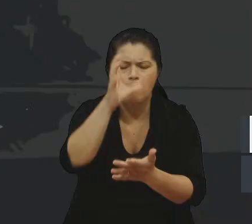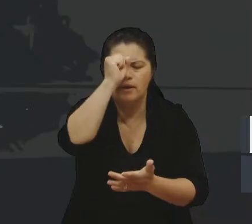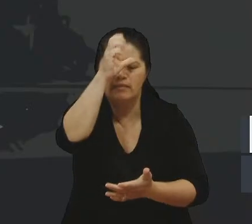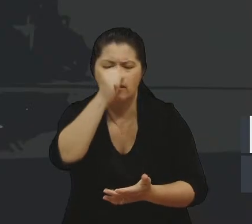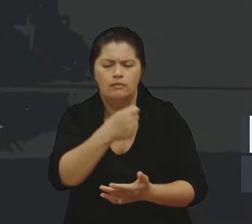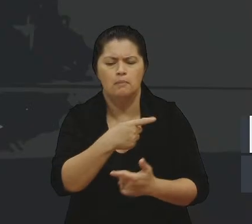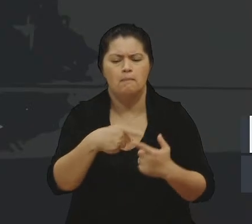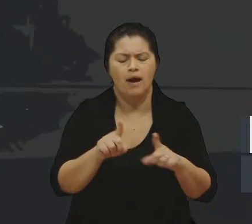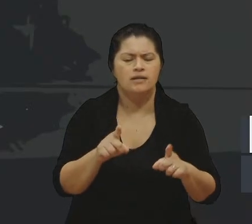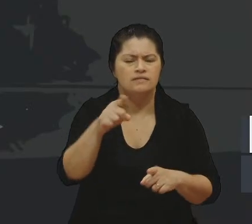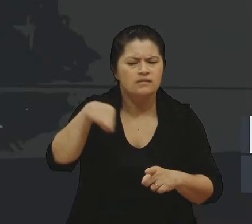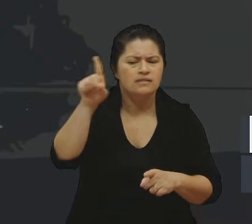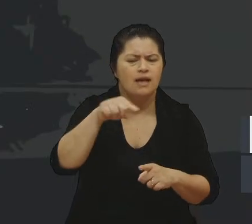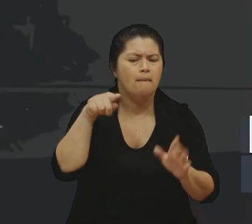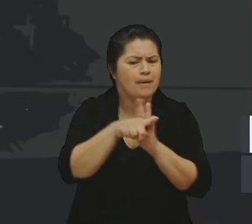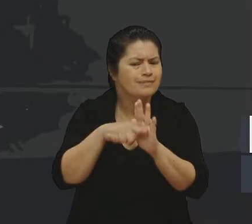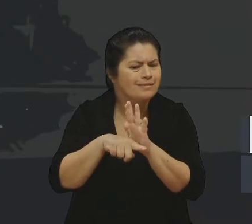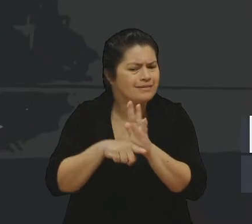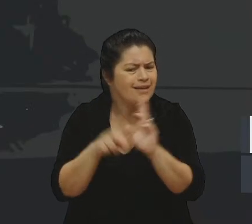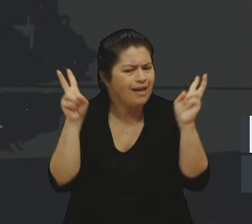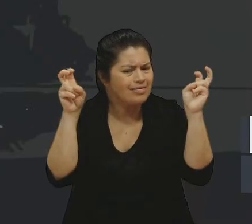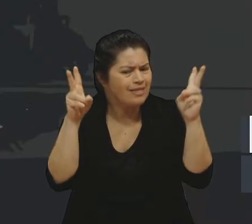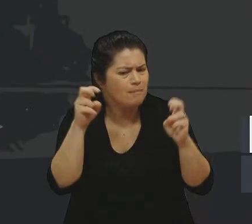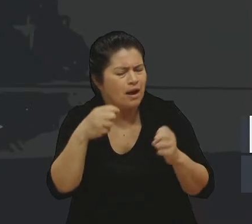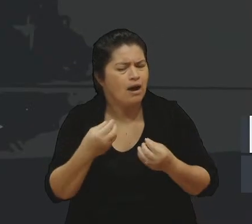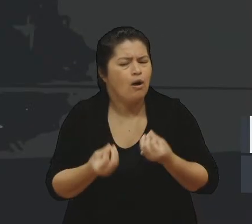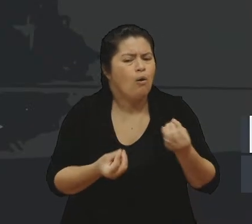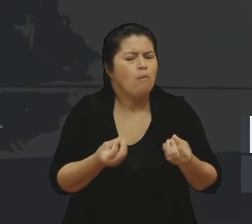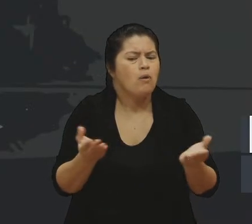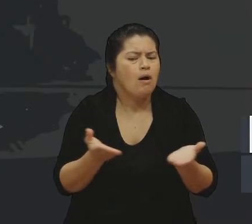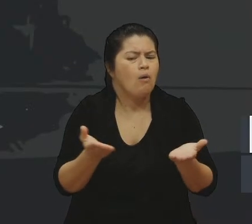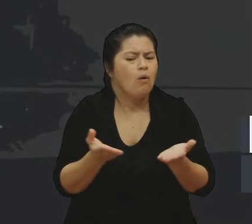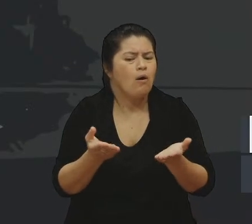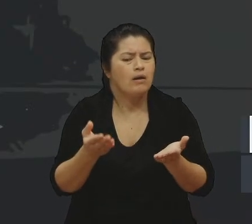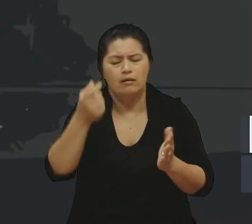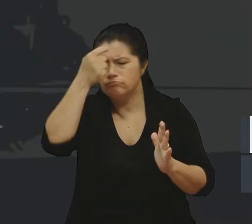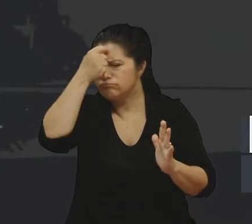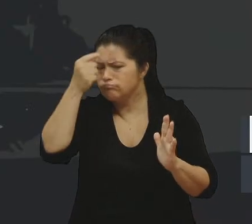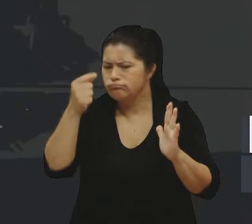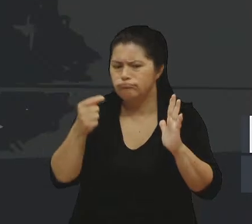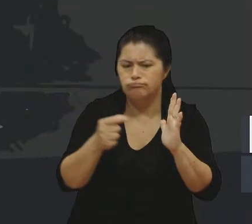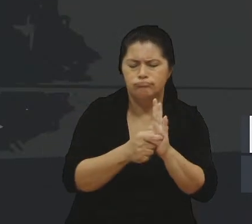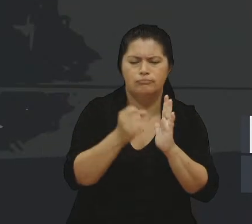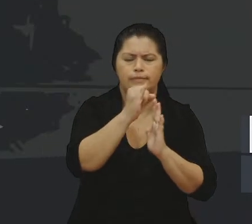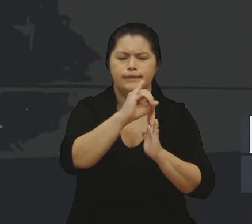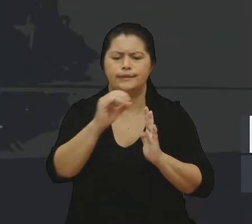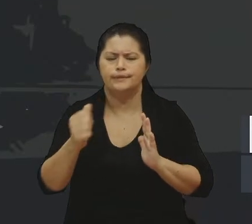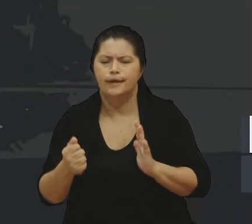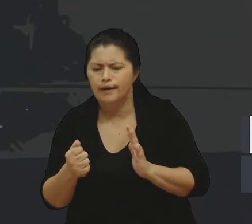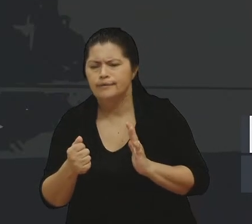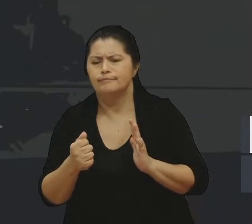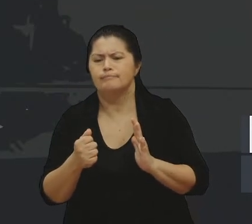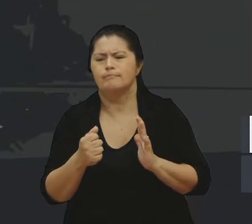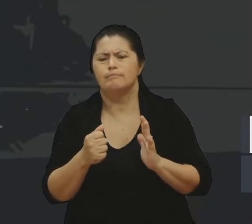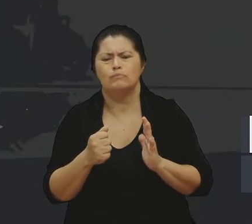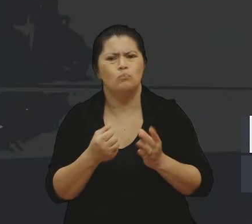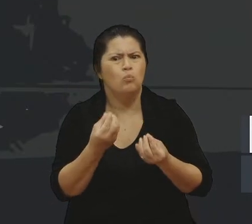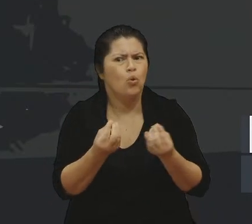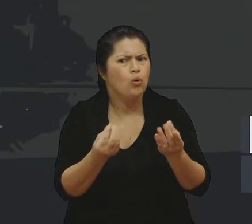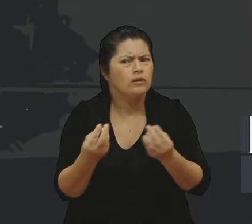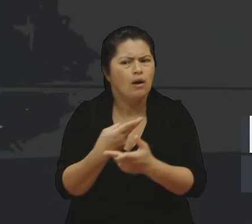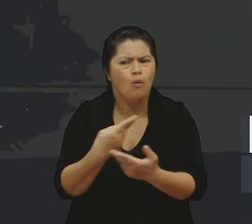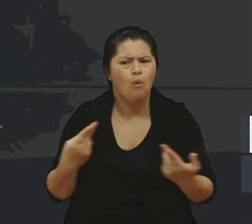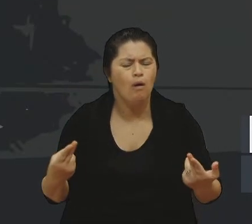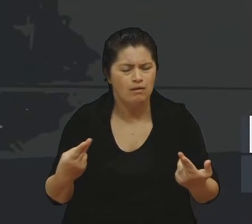de vocês, se vocês forem pesquisar pelo tema de negócio de vocês, principalmente agora com a IA, com o chat GPT, gente, é absurdo o que ela faz, absurdo. E